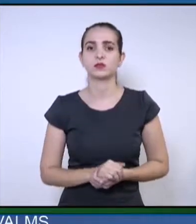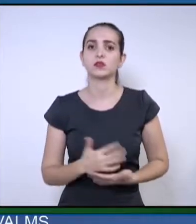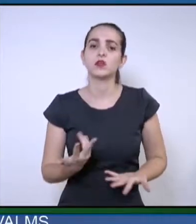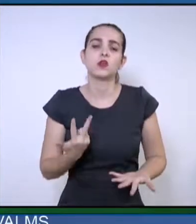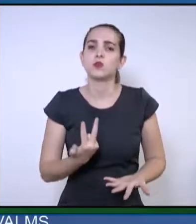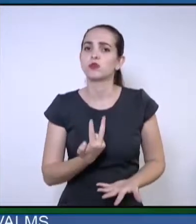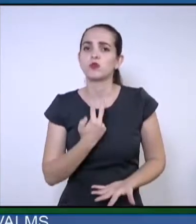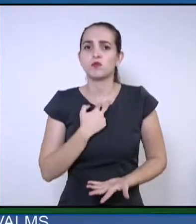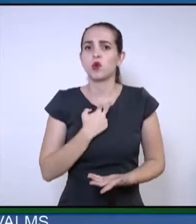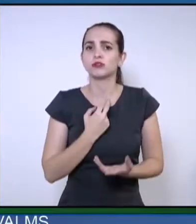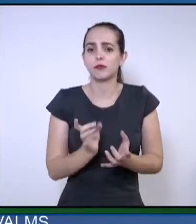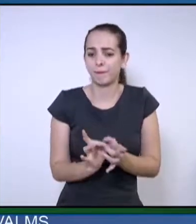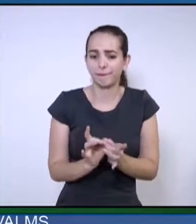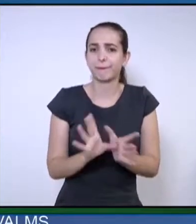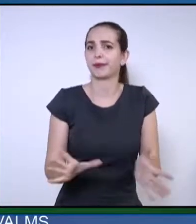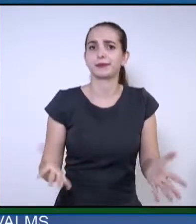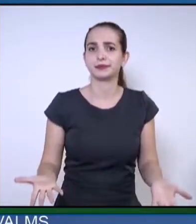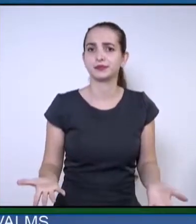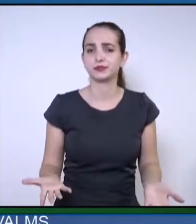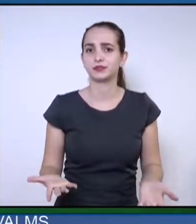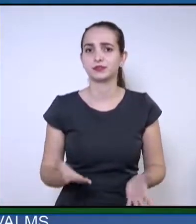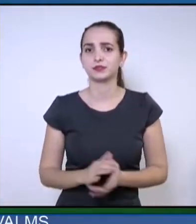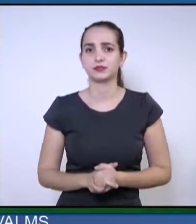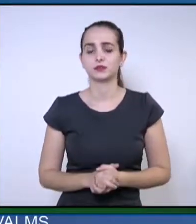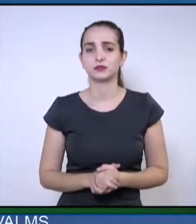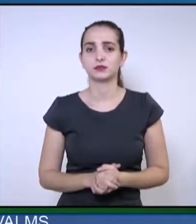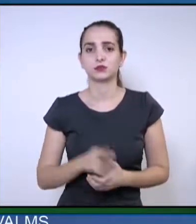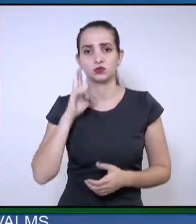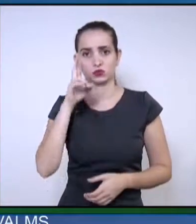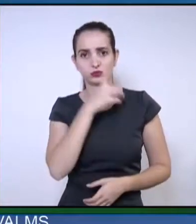Não se pode permitir mais, senhores deputados,